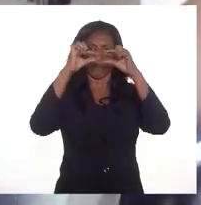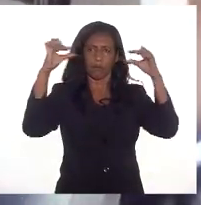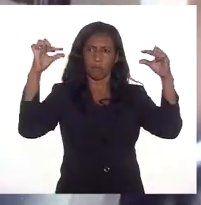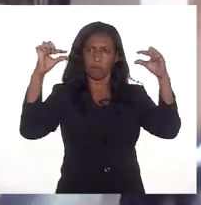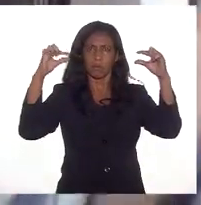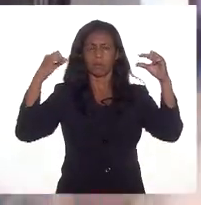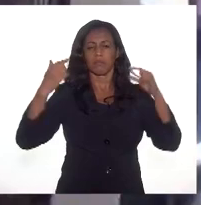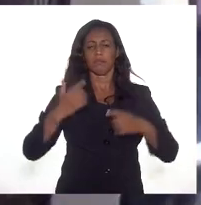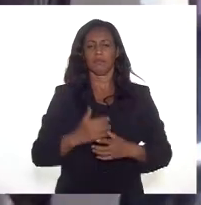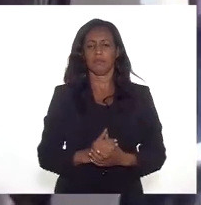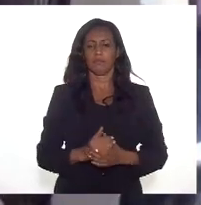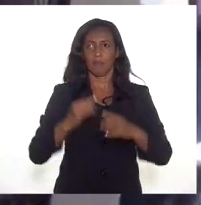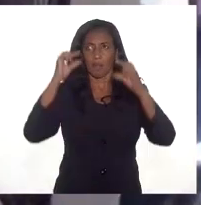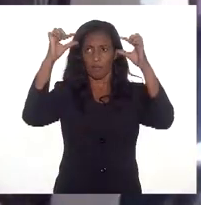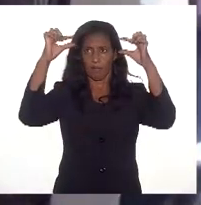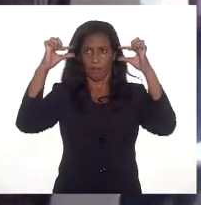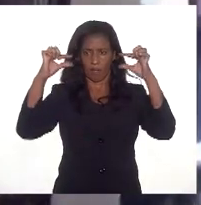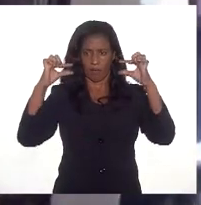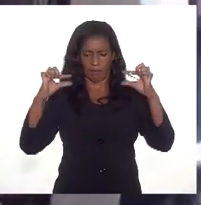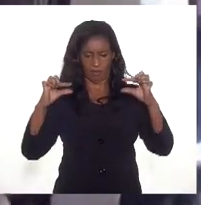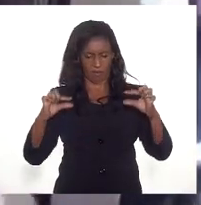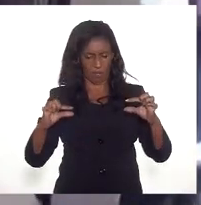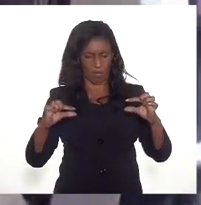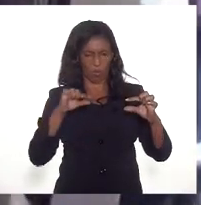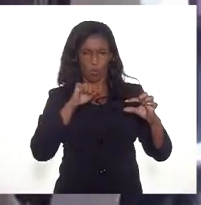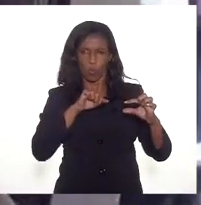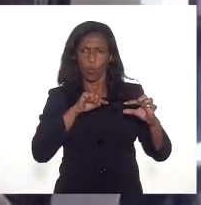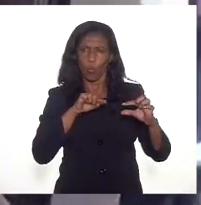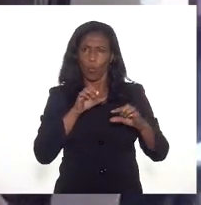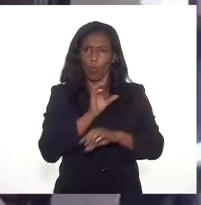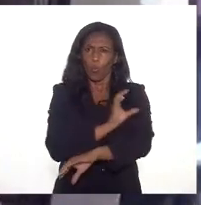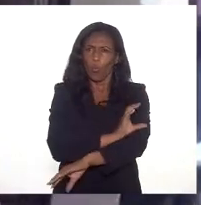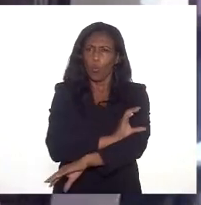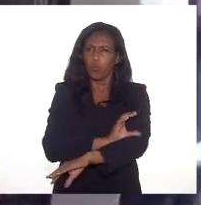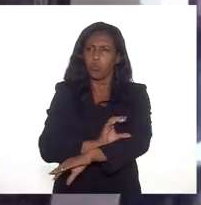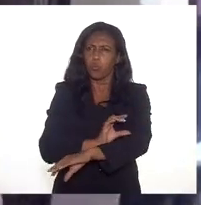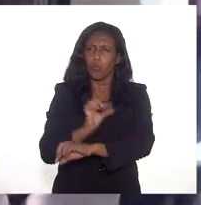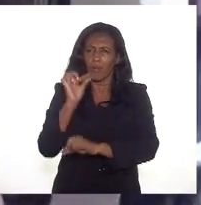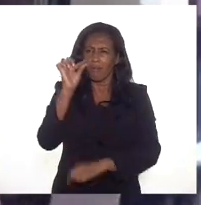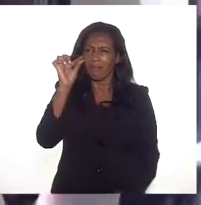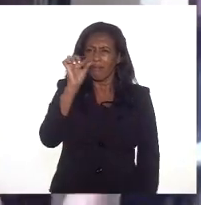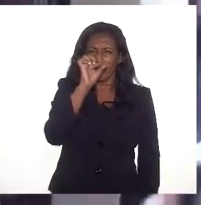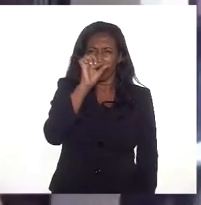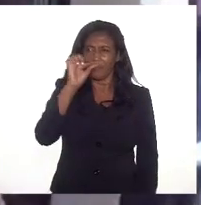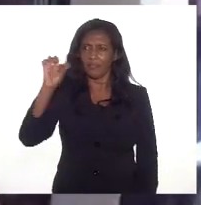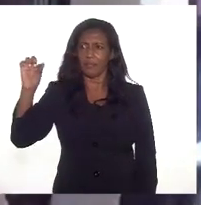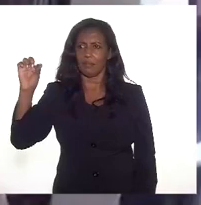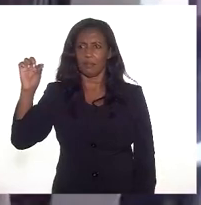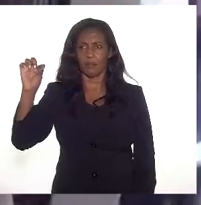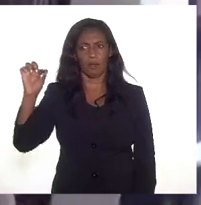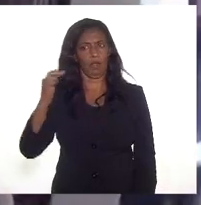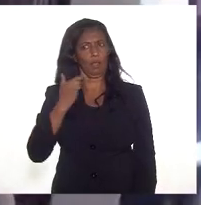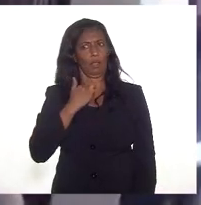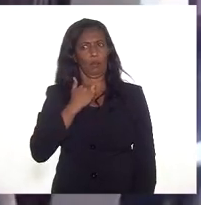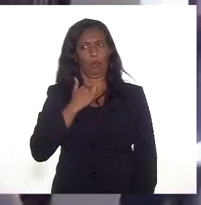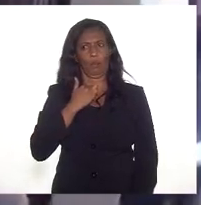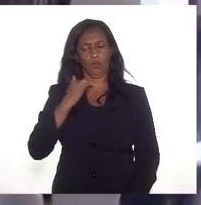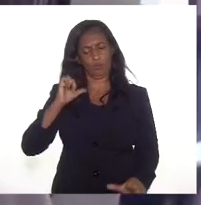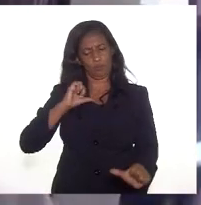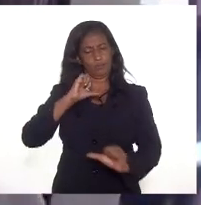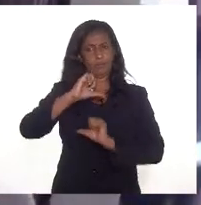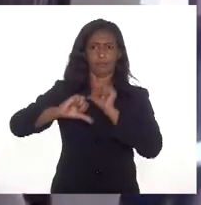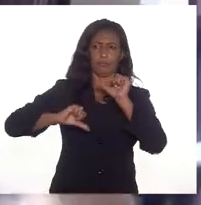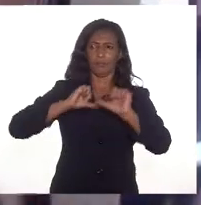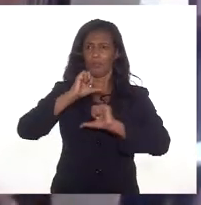cima praticamente. Quando chega na cultura, então é um traço. Quer dizer, temos que mudar isso daí. Mudar